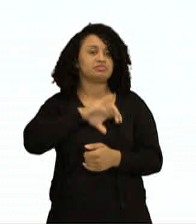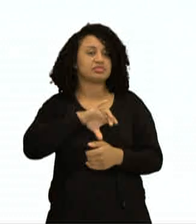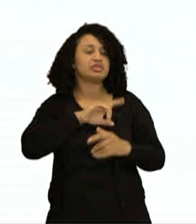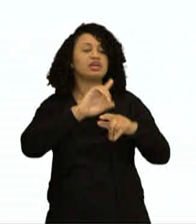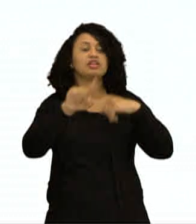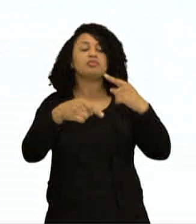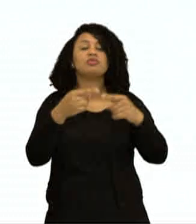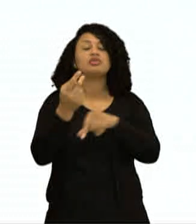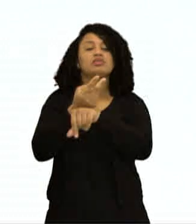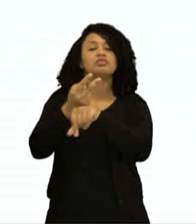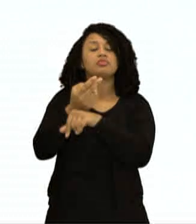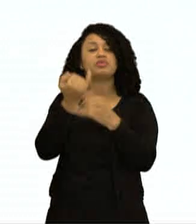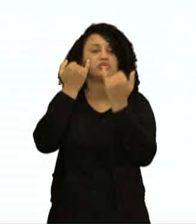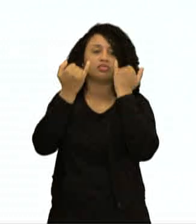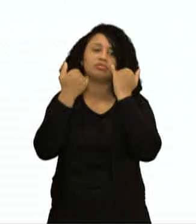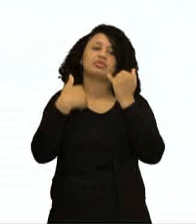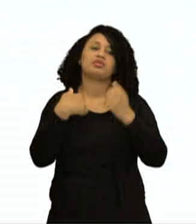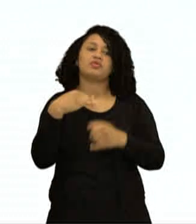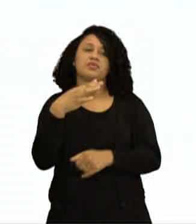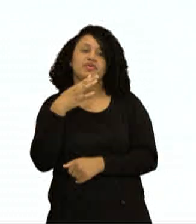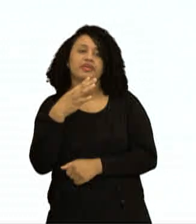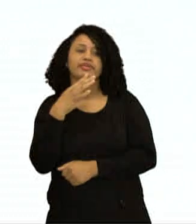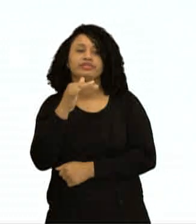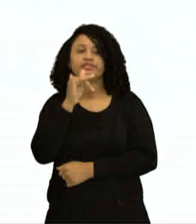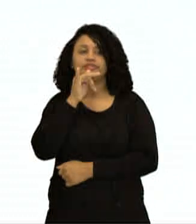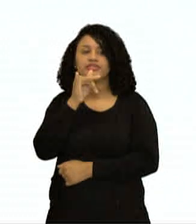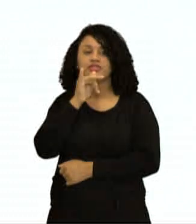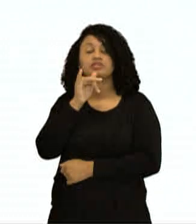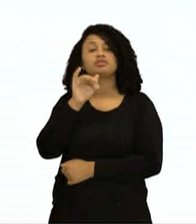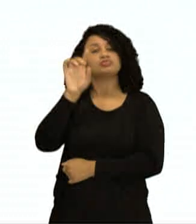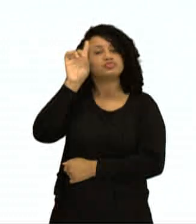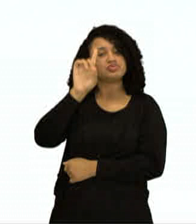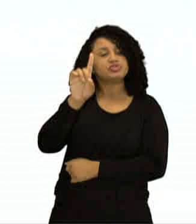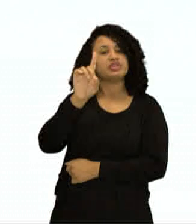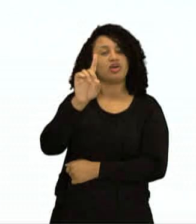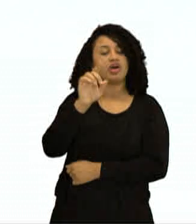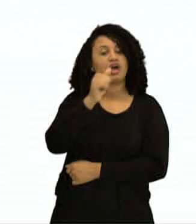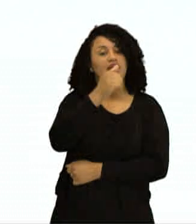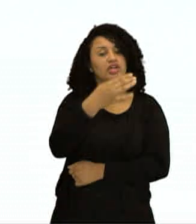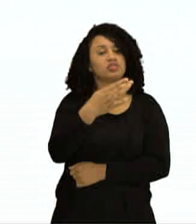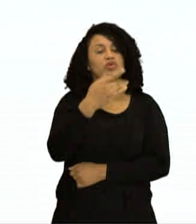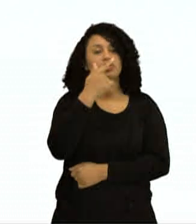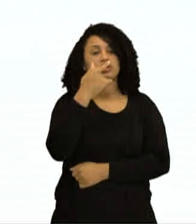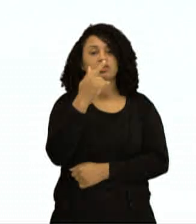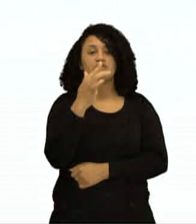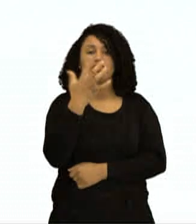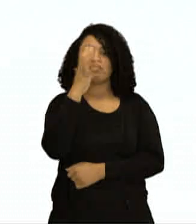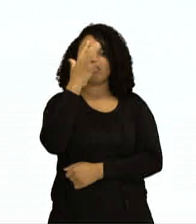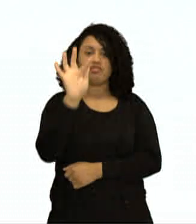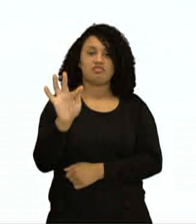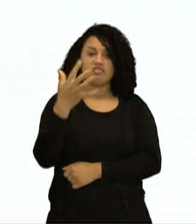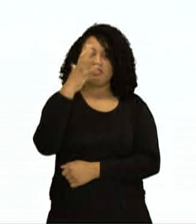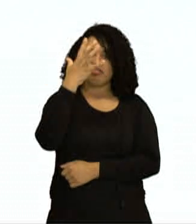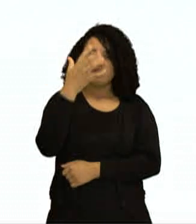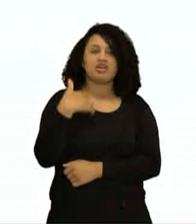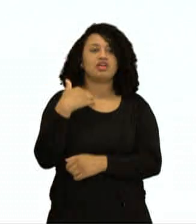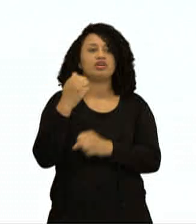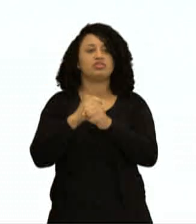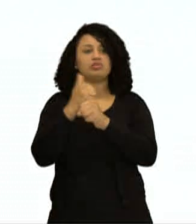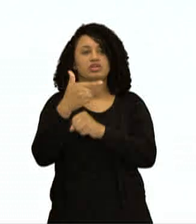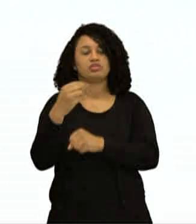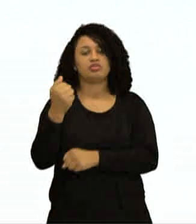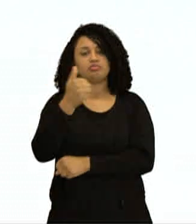das informações que eu conheço. Por exemplo, data, 14 de fevereiro de 2012, ó. É facinho de